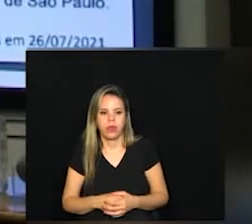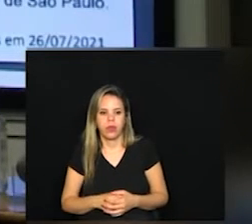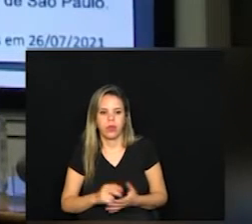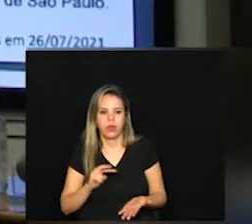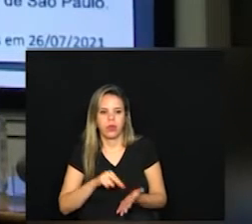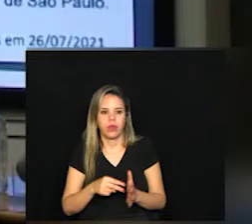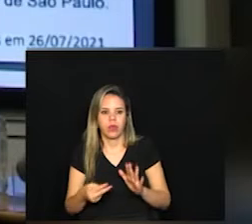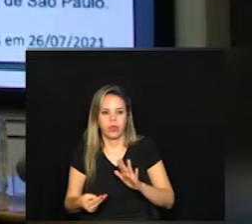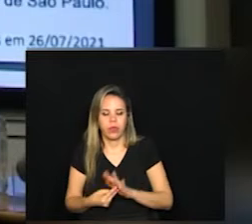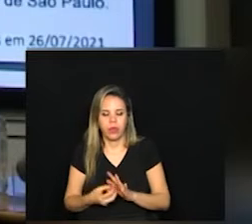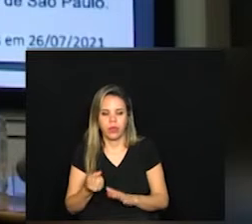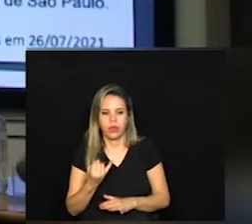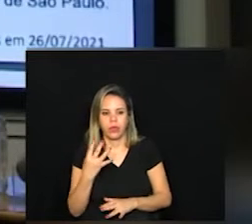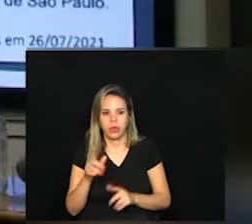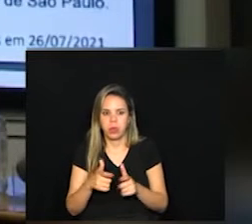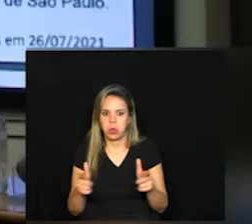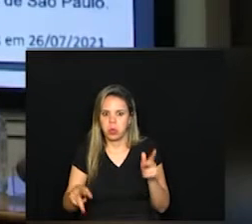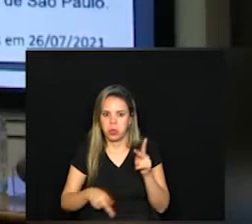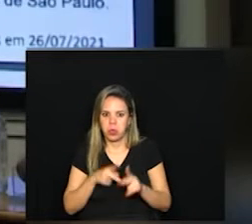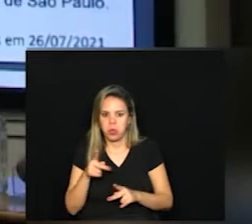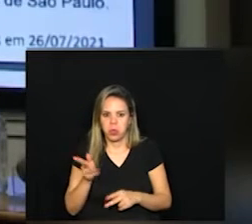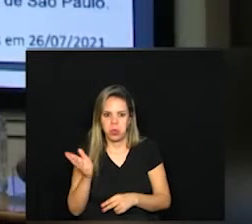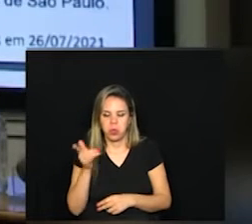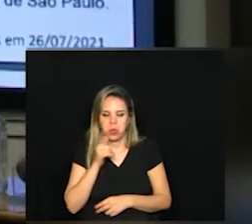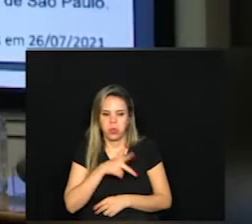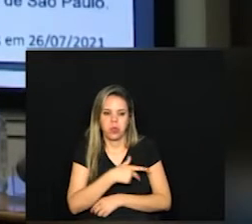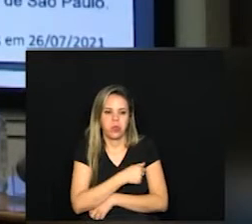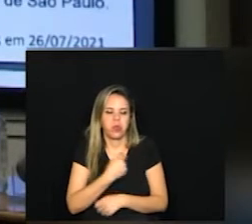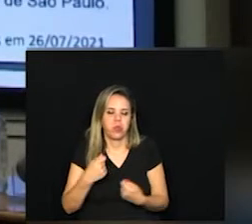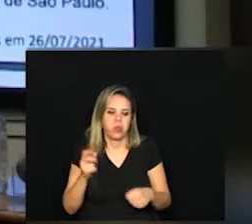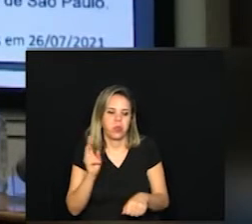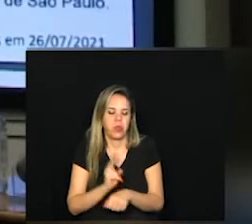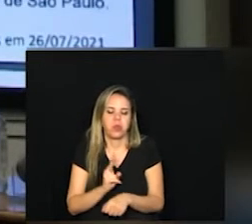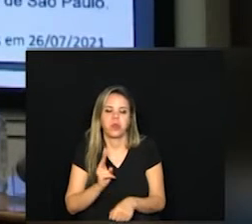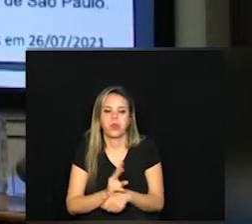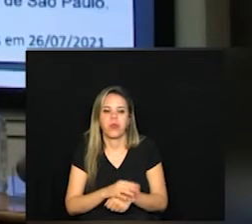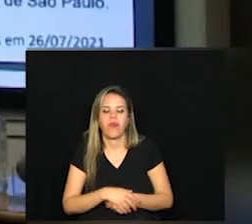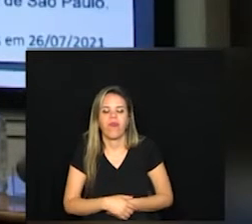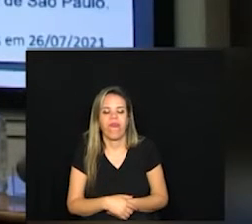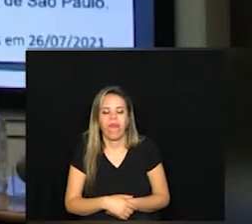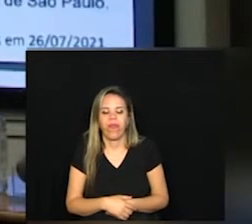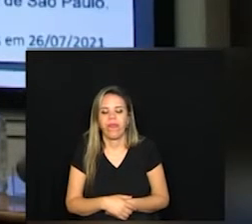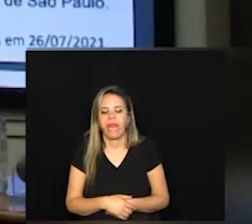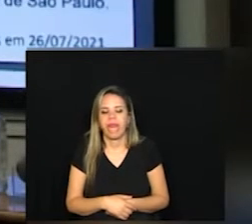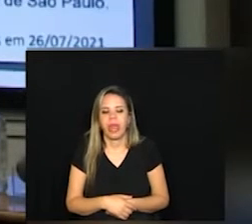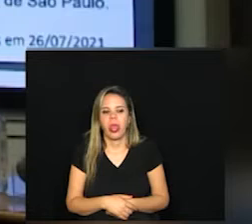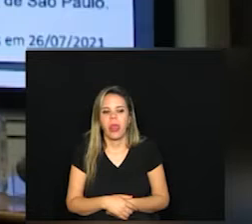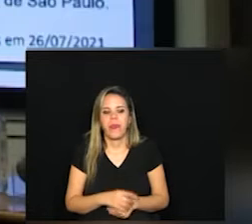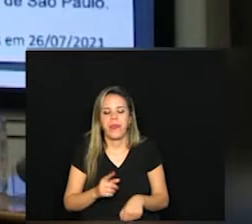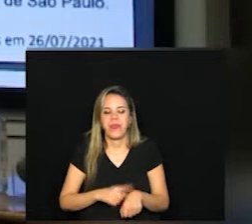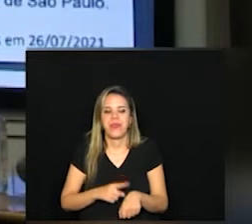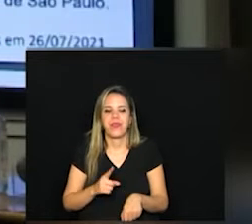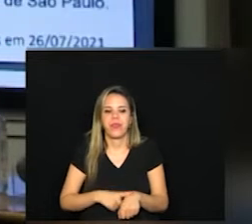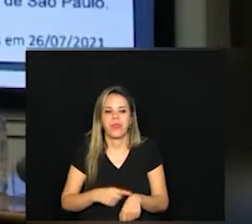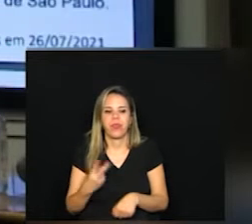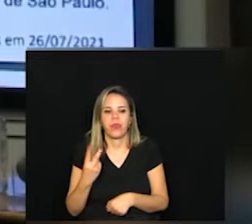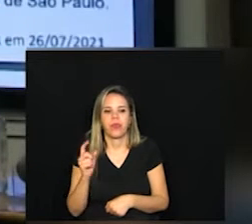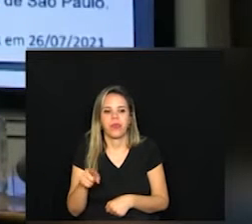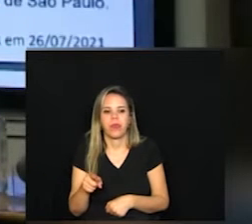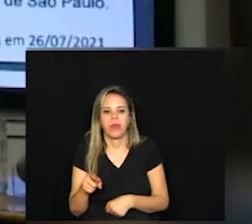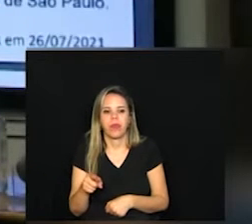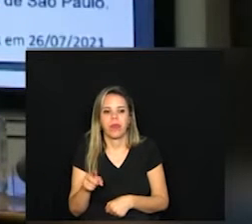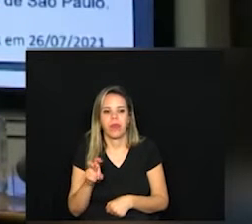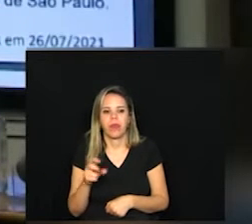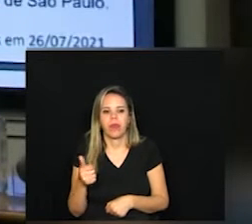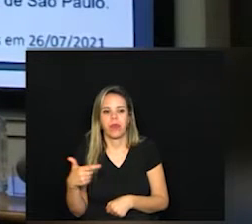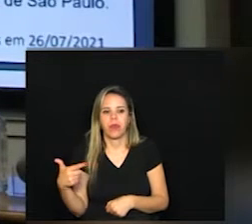Significando que é um contingente bem grande, que ainda precisa de imunização. Nesse momento são